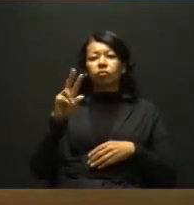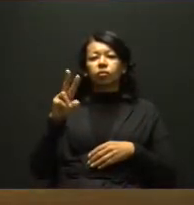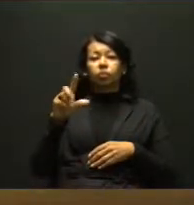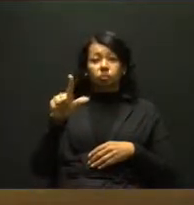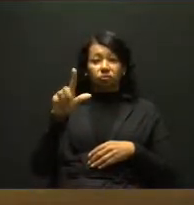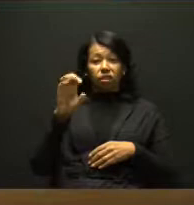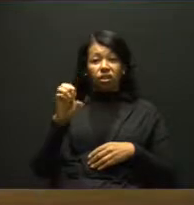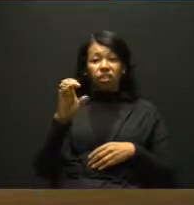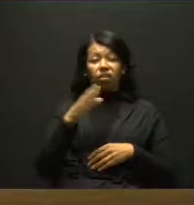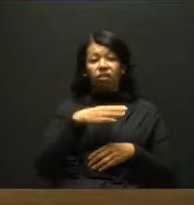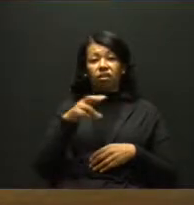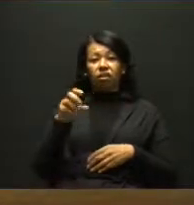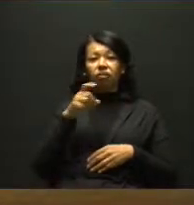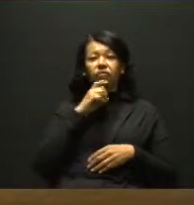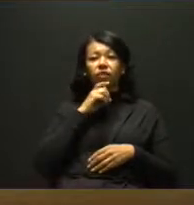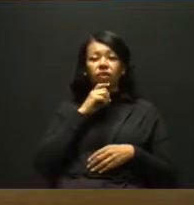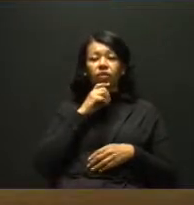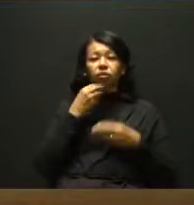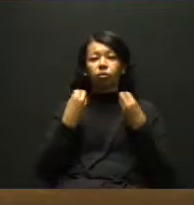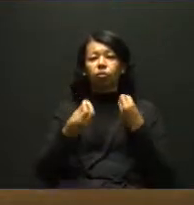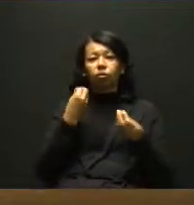moradores então